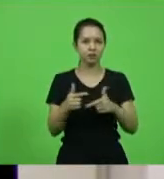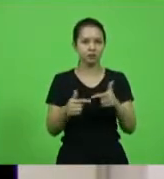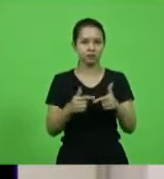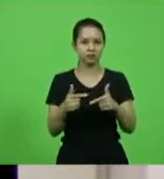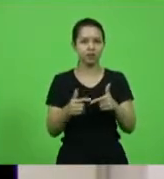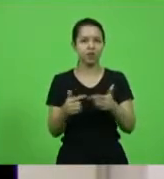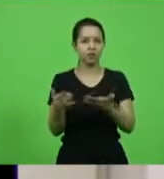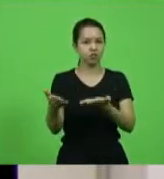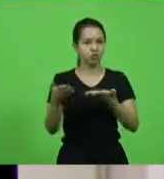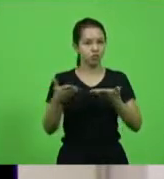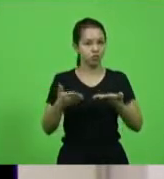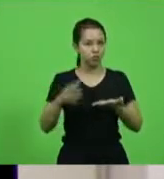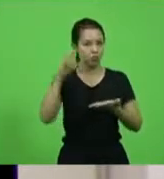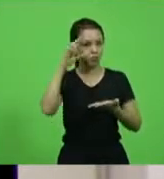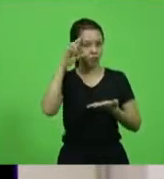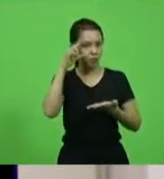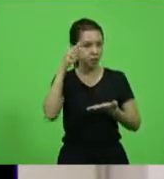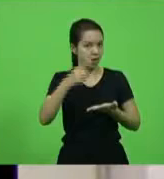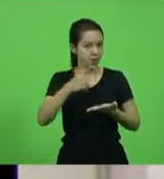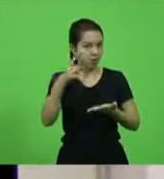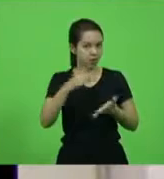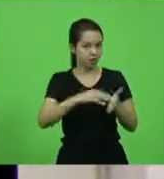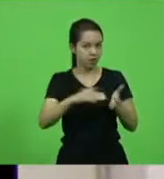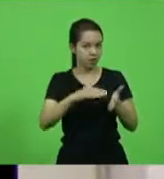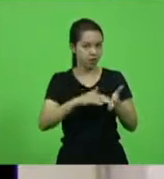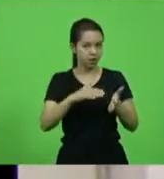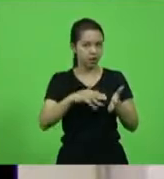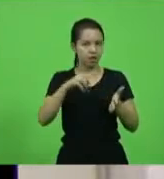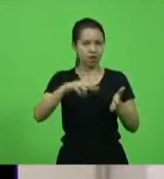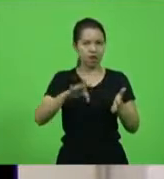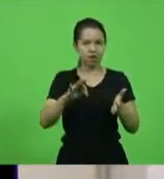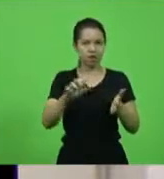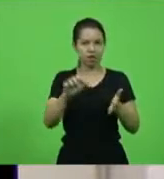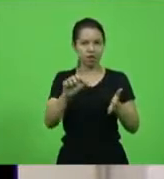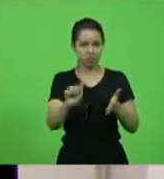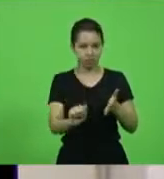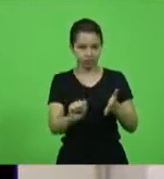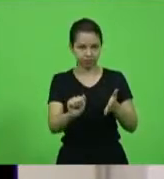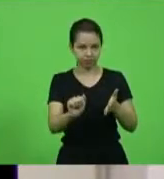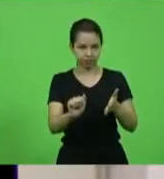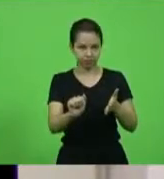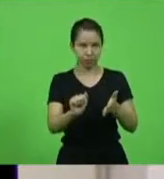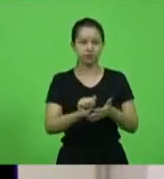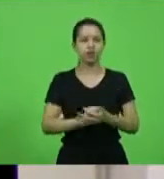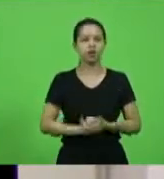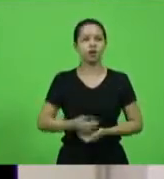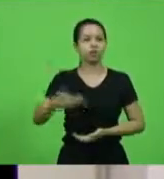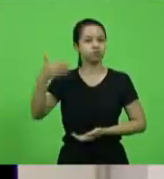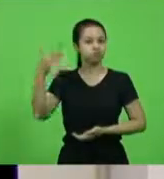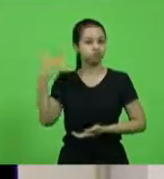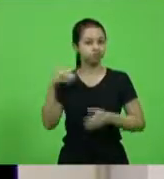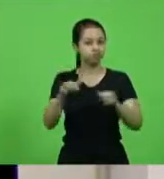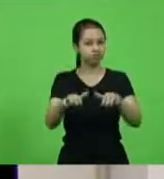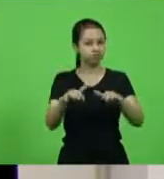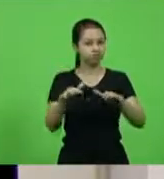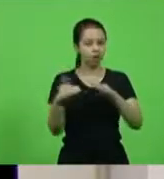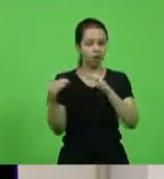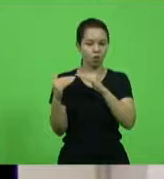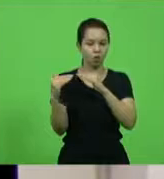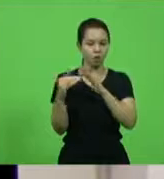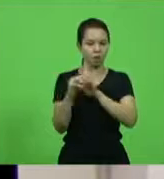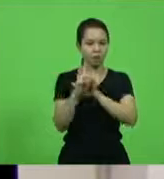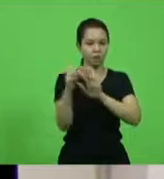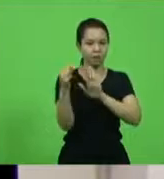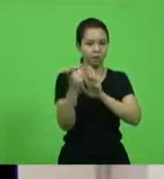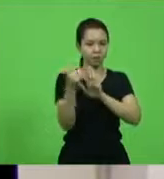Alba, primeiro secretário, para proceder à leitura das atas das sessões anteriores que, em consonância com o parágrafo